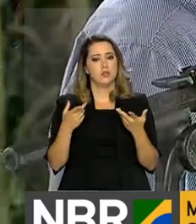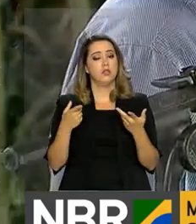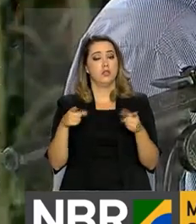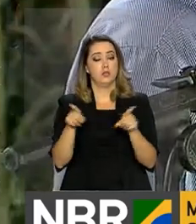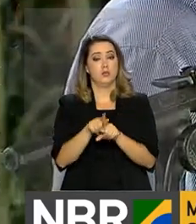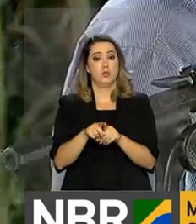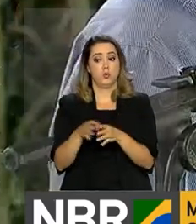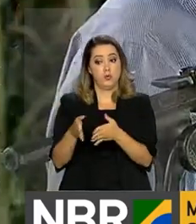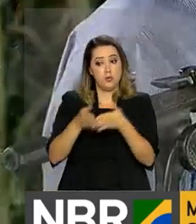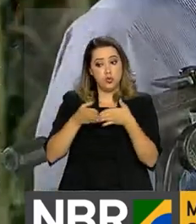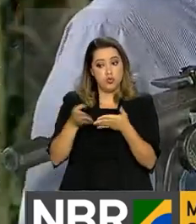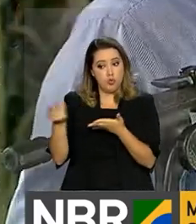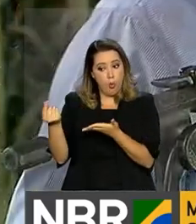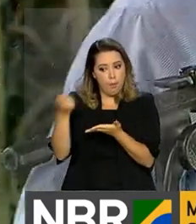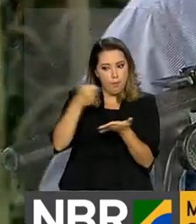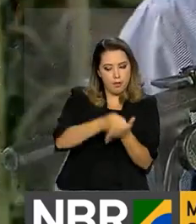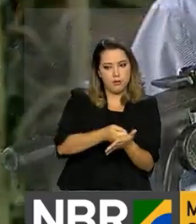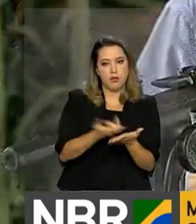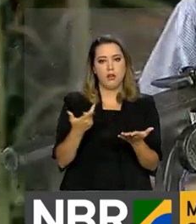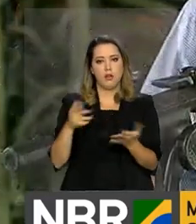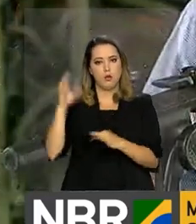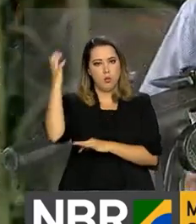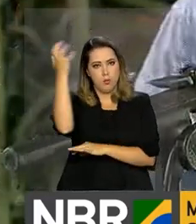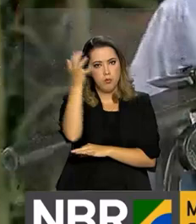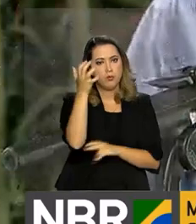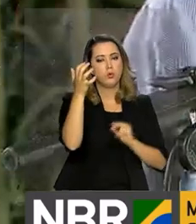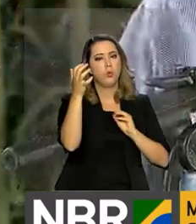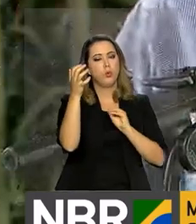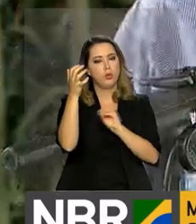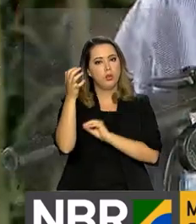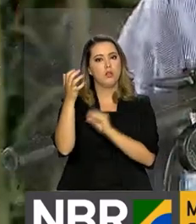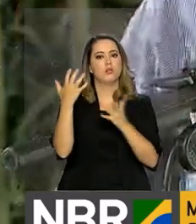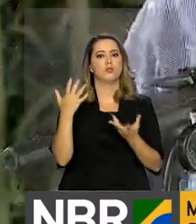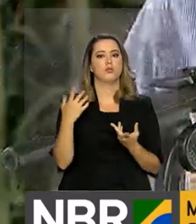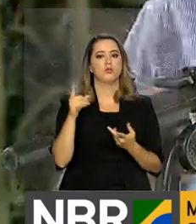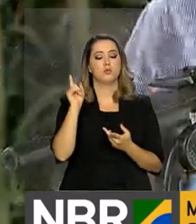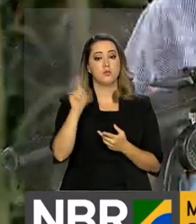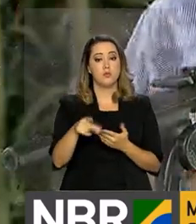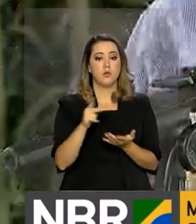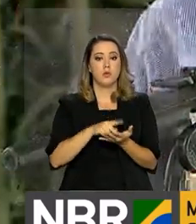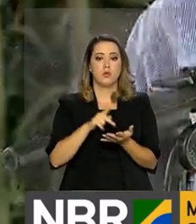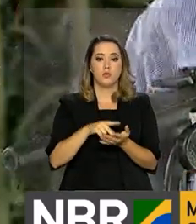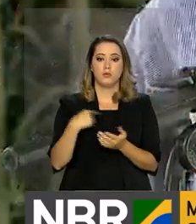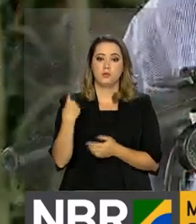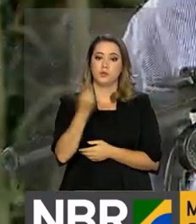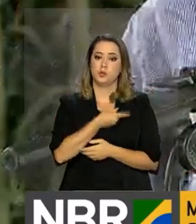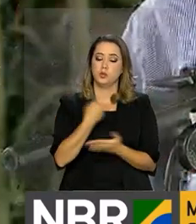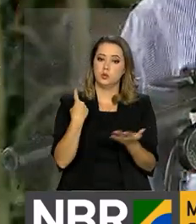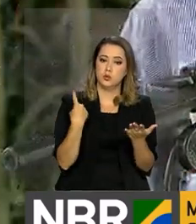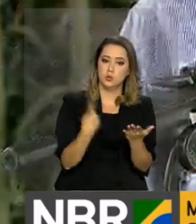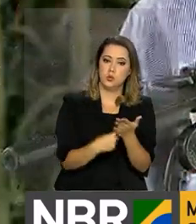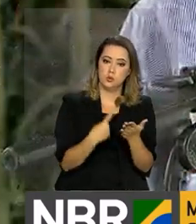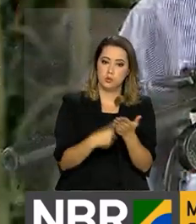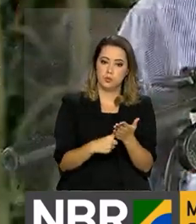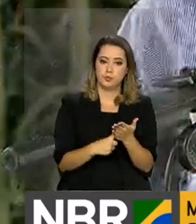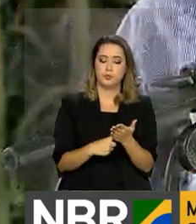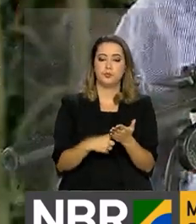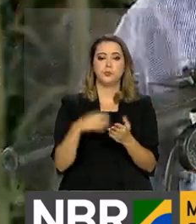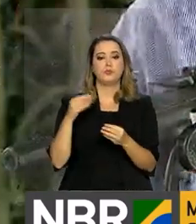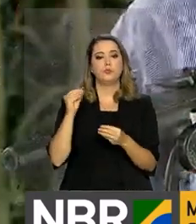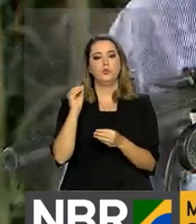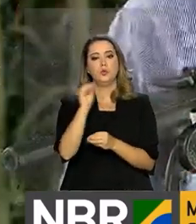exatamente esse trabalho. Não é? Portanto, meus amigos, a verdade é que nosso compromisso com o